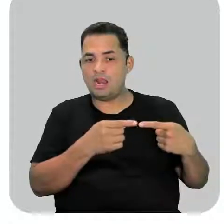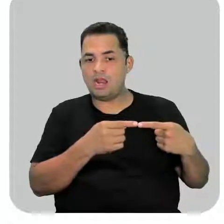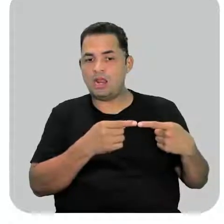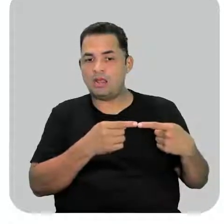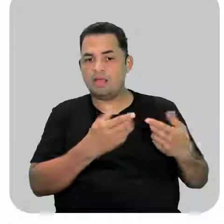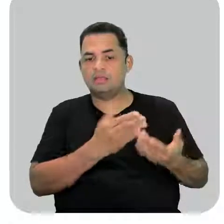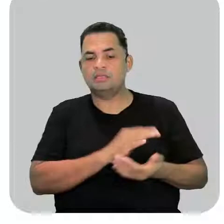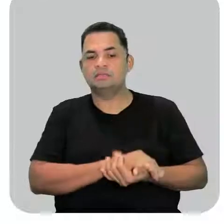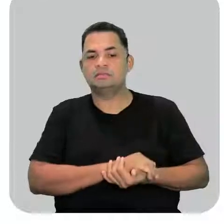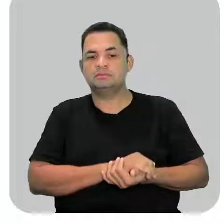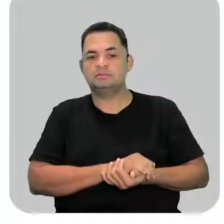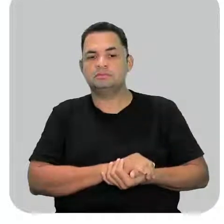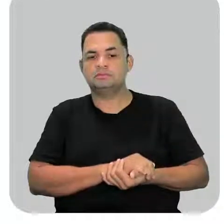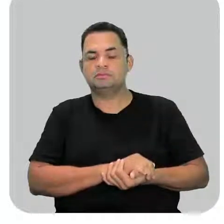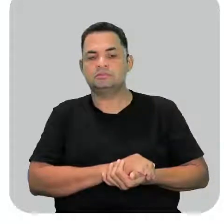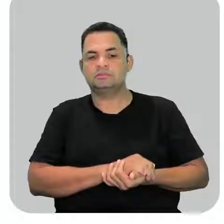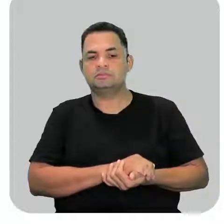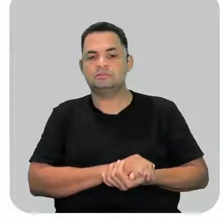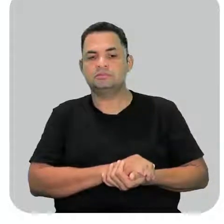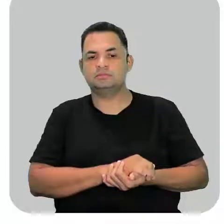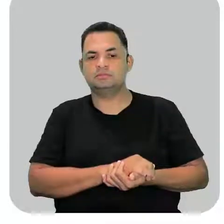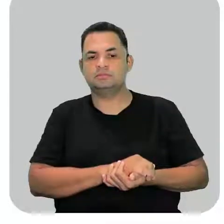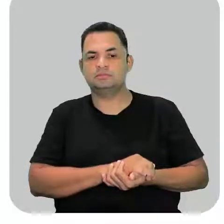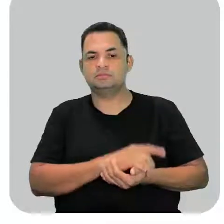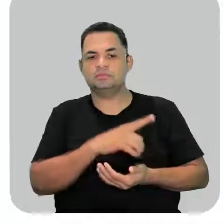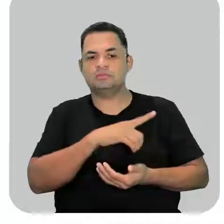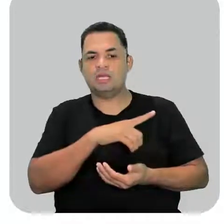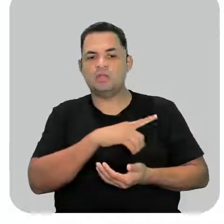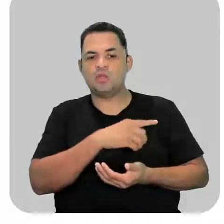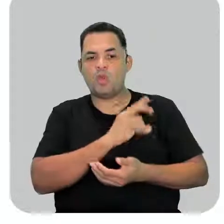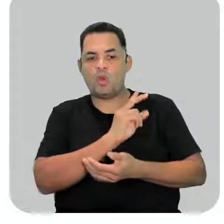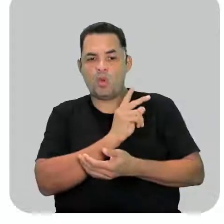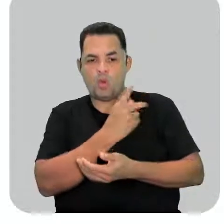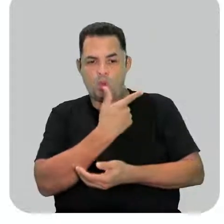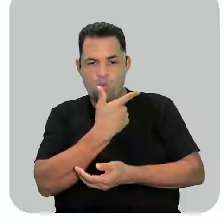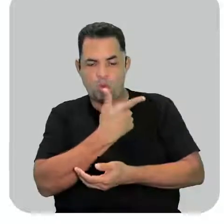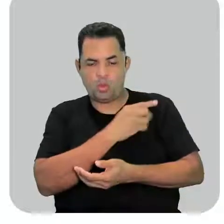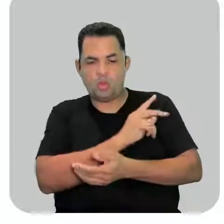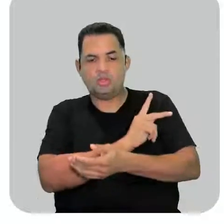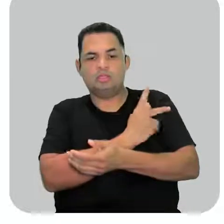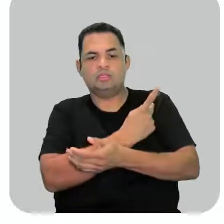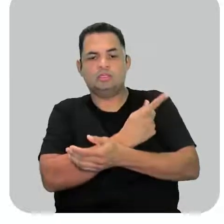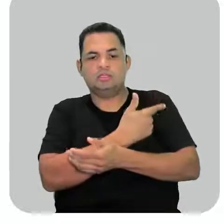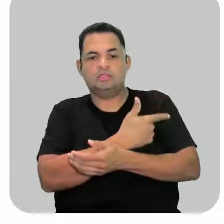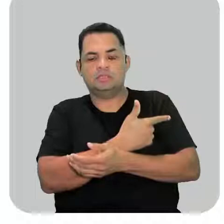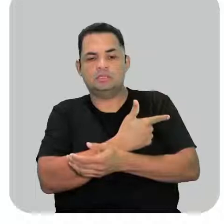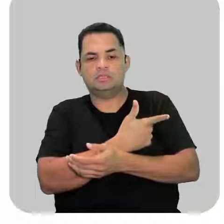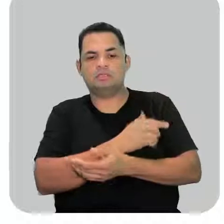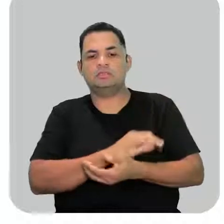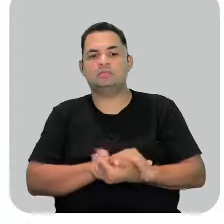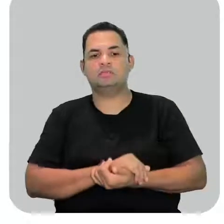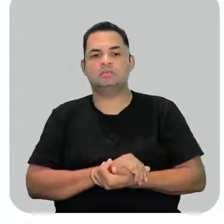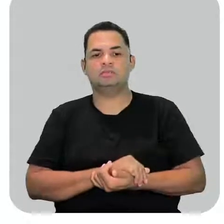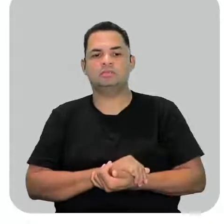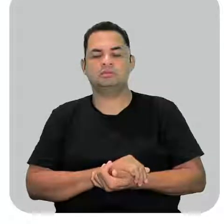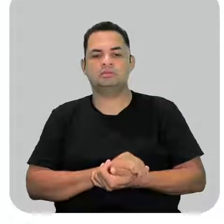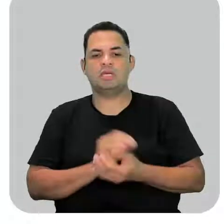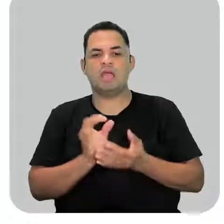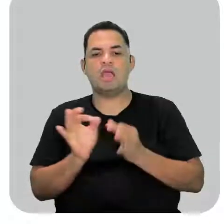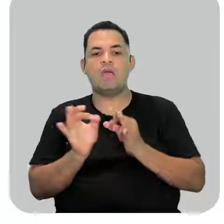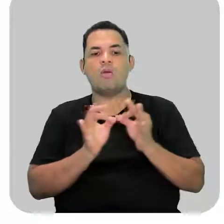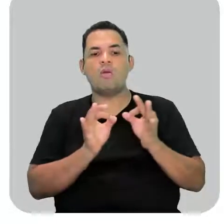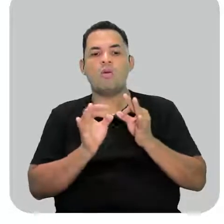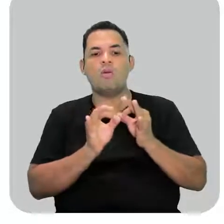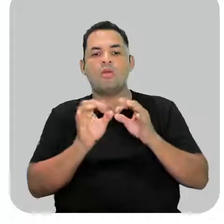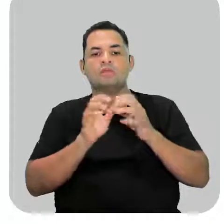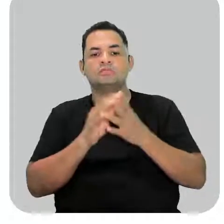aqui, ó, de trás, que vai ter 2 hidrogênios. E essa é a minha fórmula estrutural desse